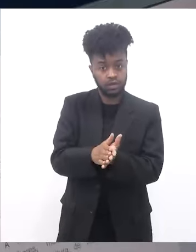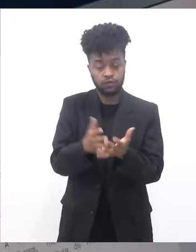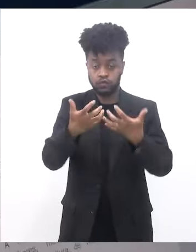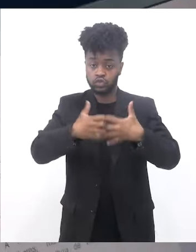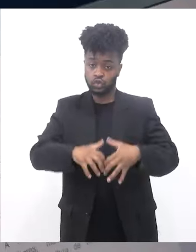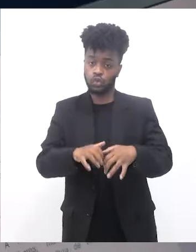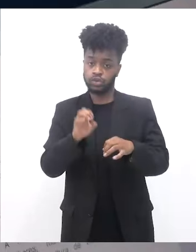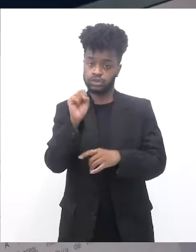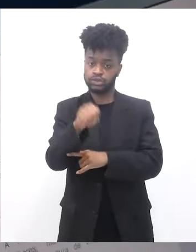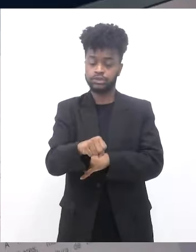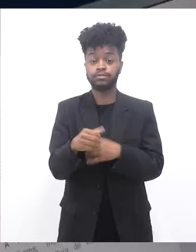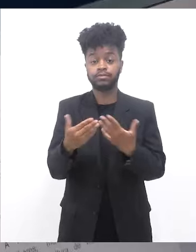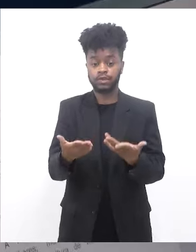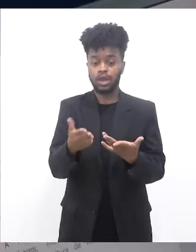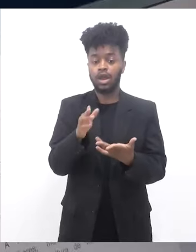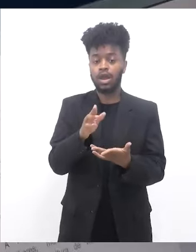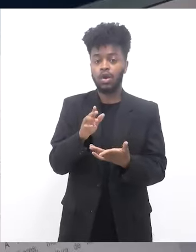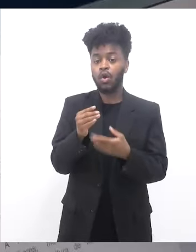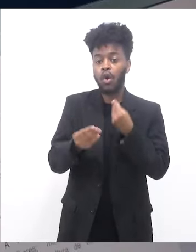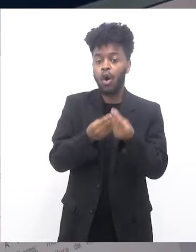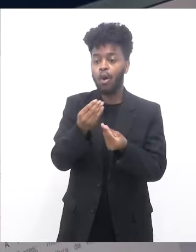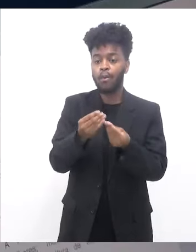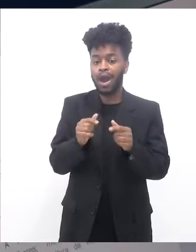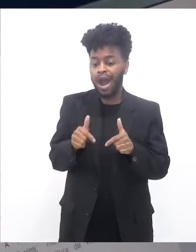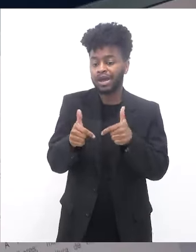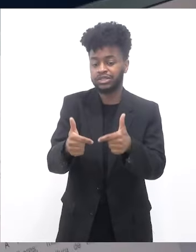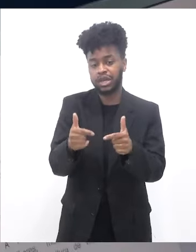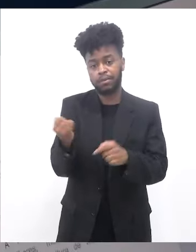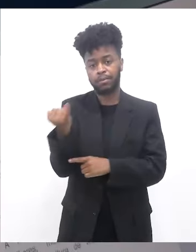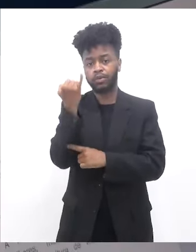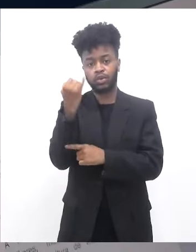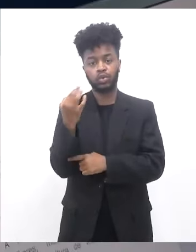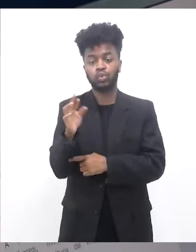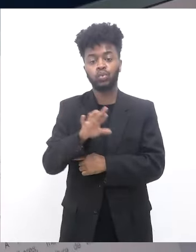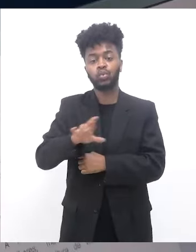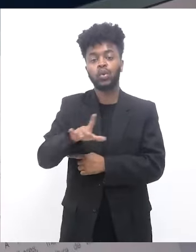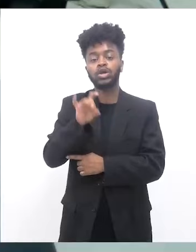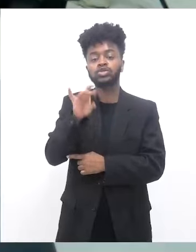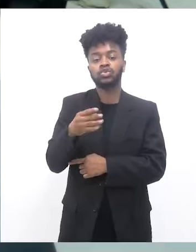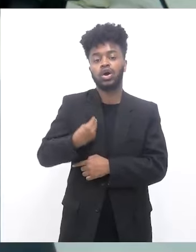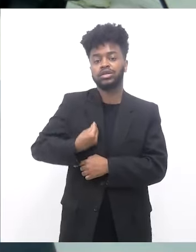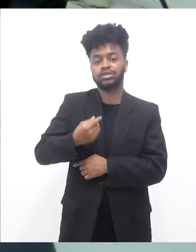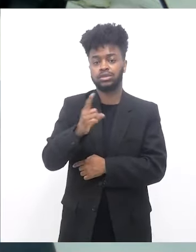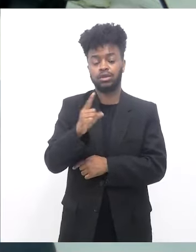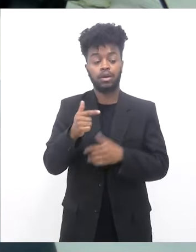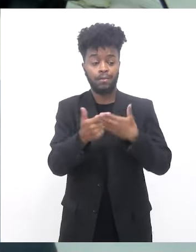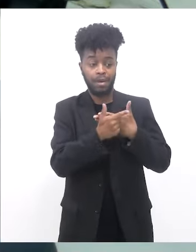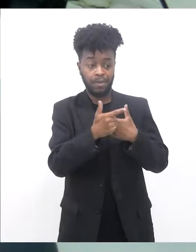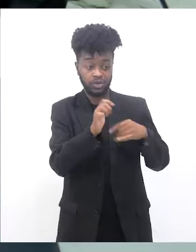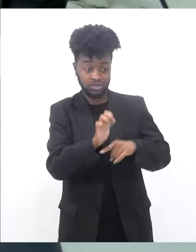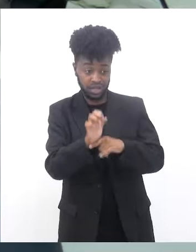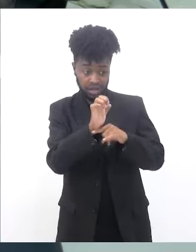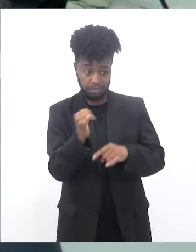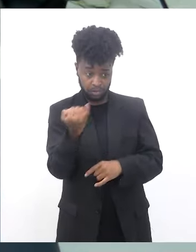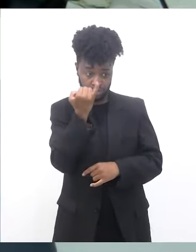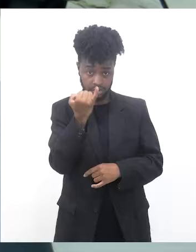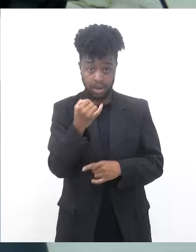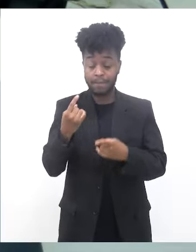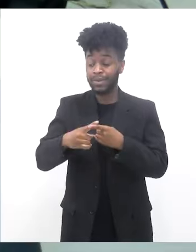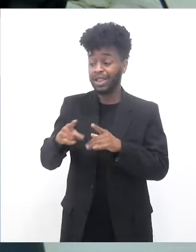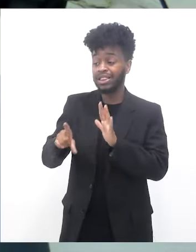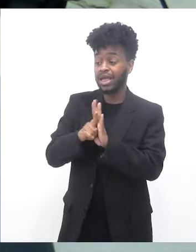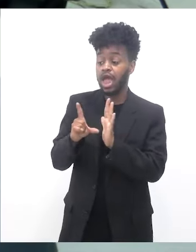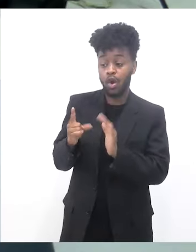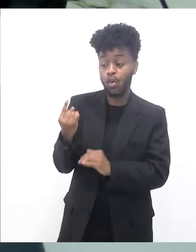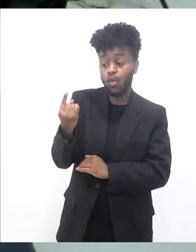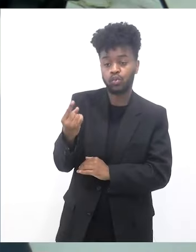pegou. Então, a aplicação da norma é importante. Então, não basta a norma existir. Brizola, o papel do Estado, então, é fundamental. Porque a lei aí, é uma das fontes